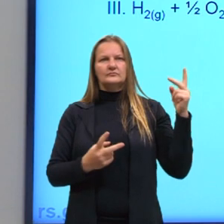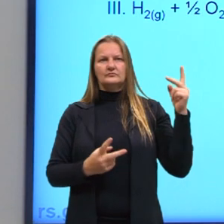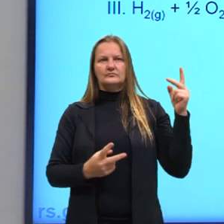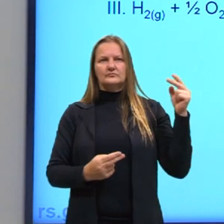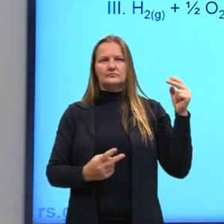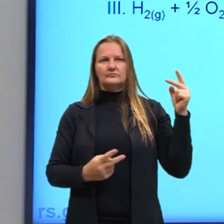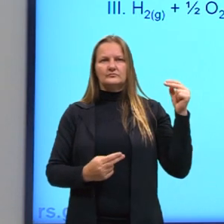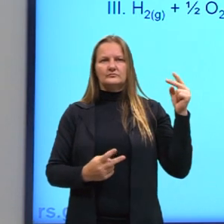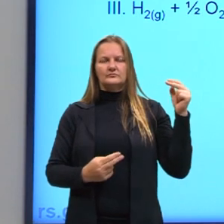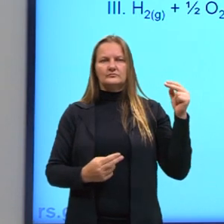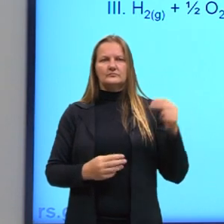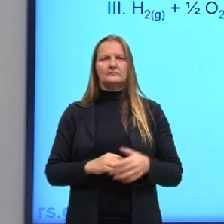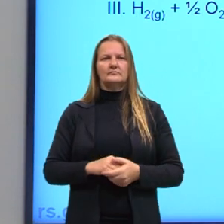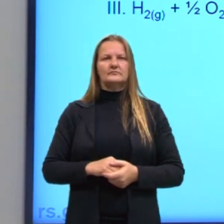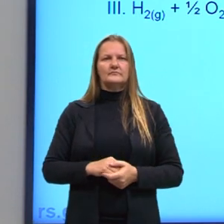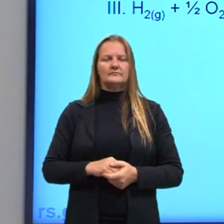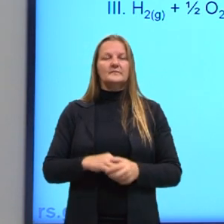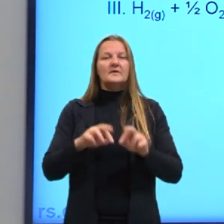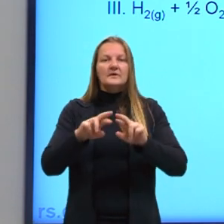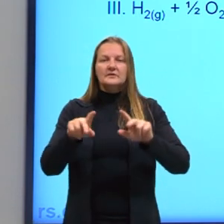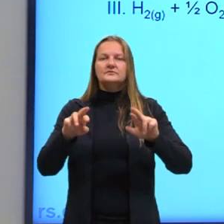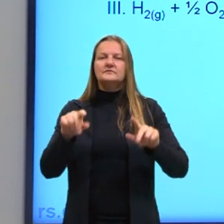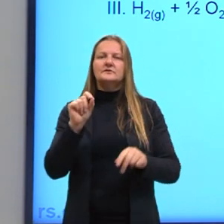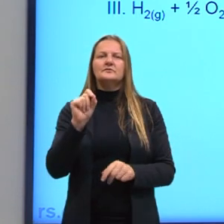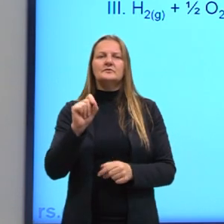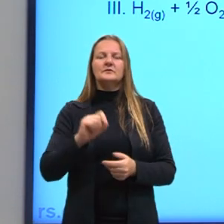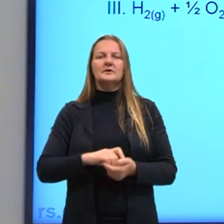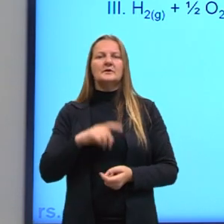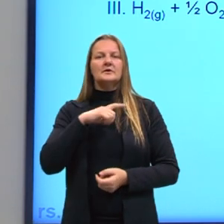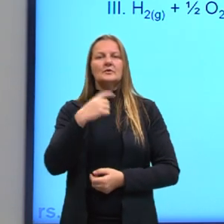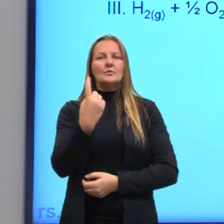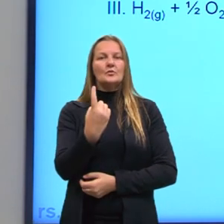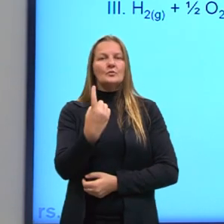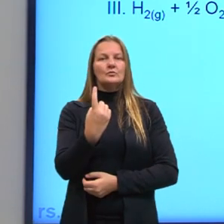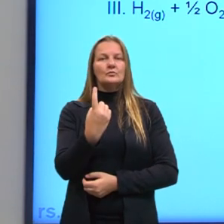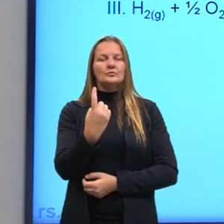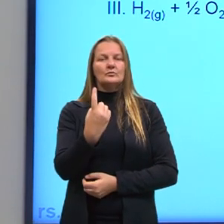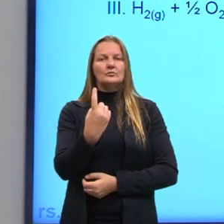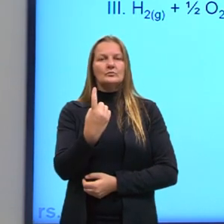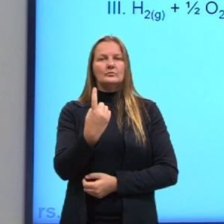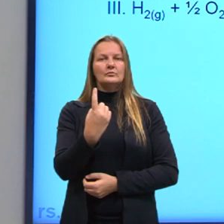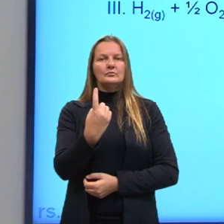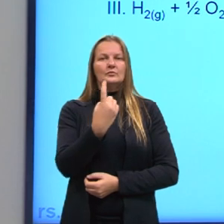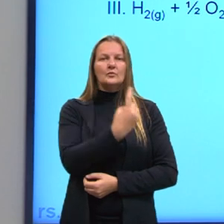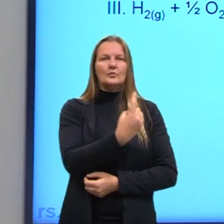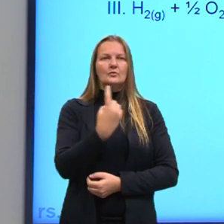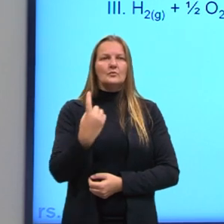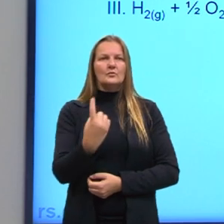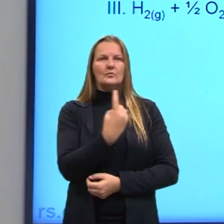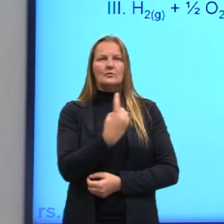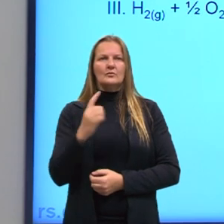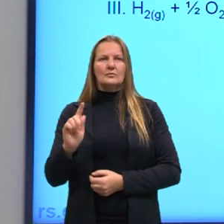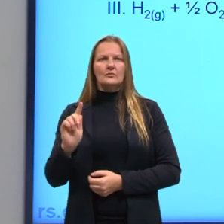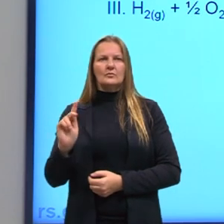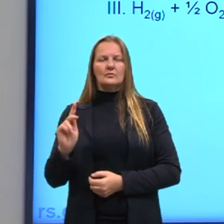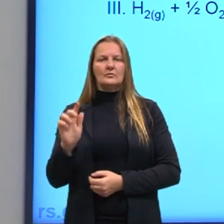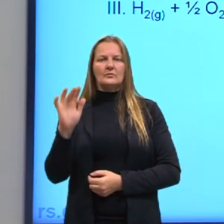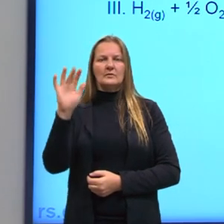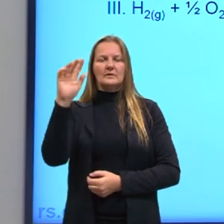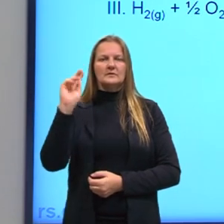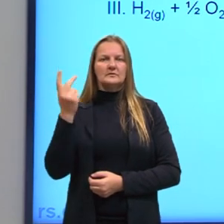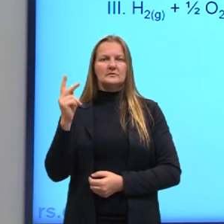tenho gás hidrogênio nos reagentes A diferença é que aqui tem um de cada tem um grafite e um gás hidrogênio